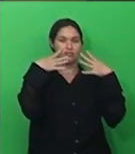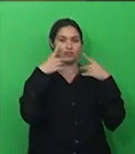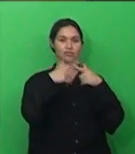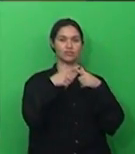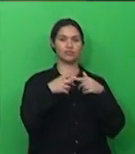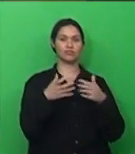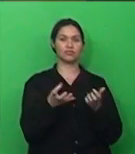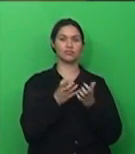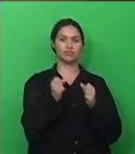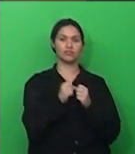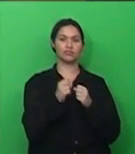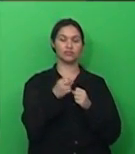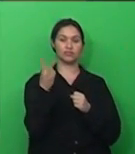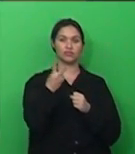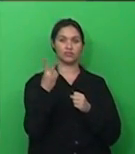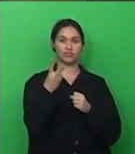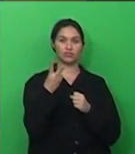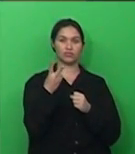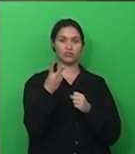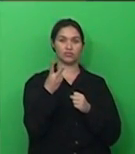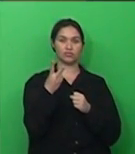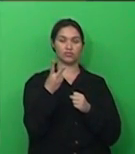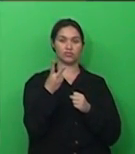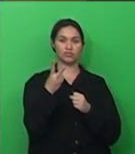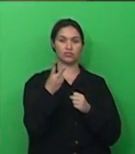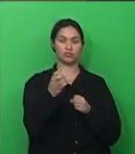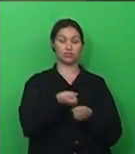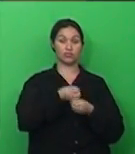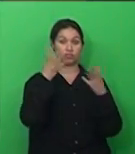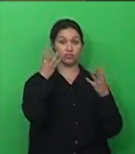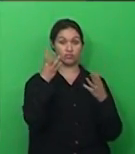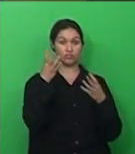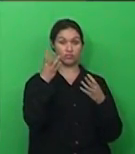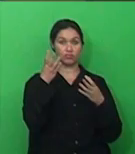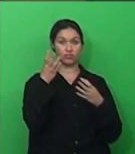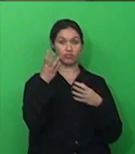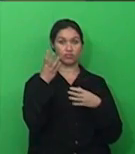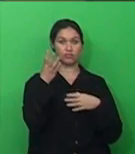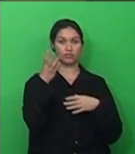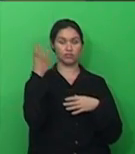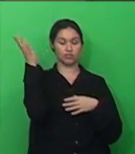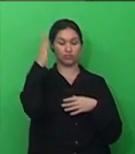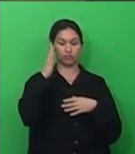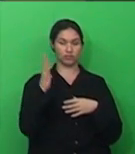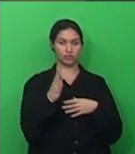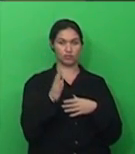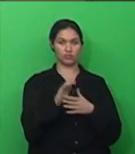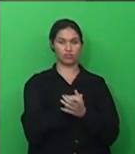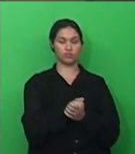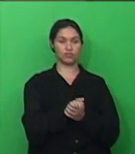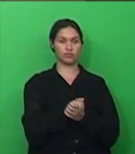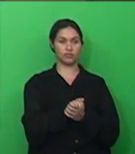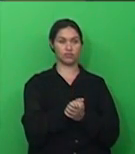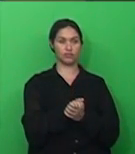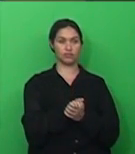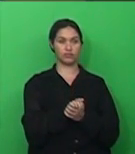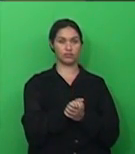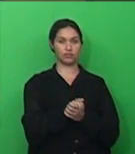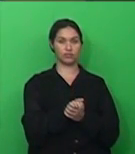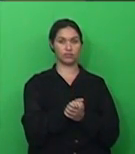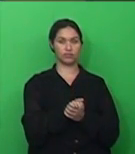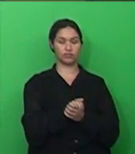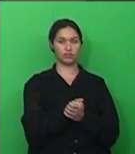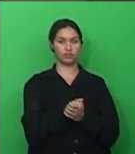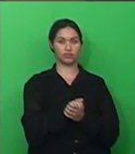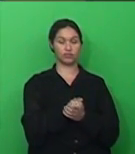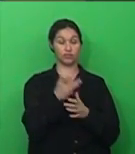segundo Festival Nacional de Teatro Revirado. E que a gente não passe pelo que a gente passou esse ano para poder realizar esse evento. É um